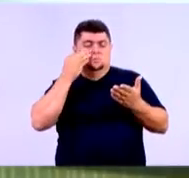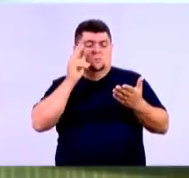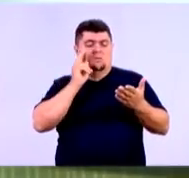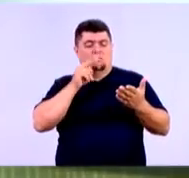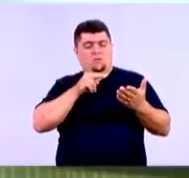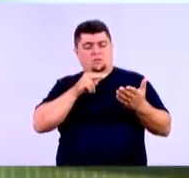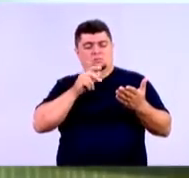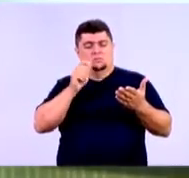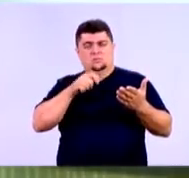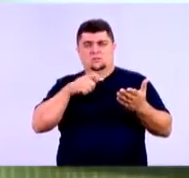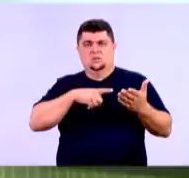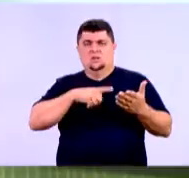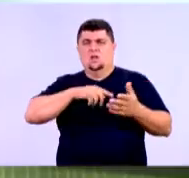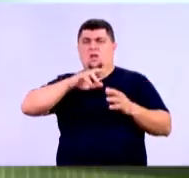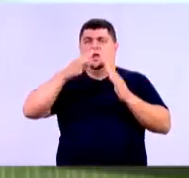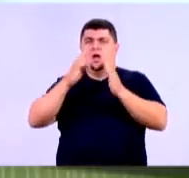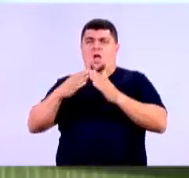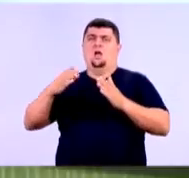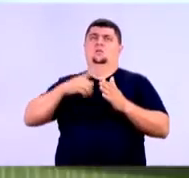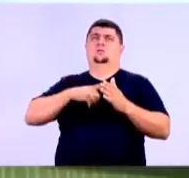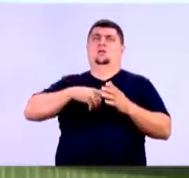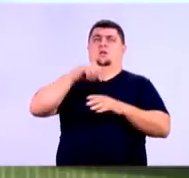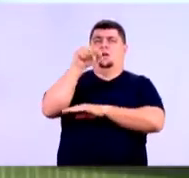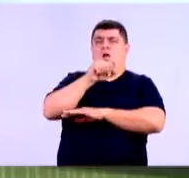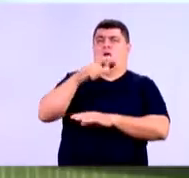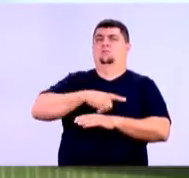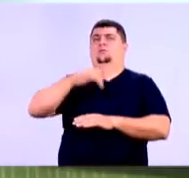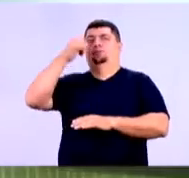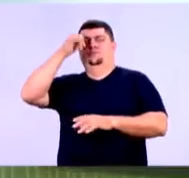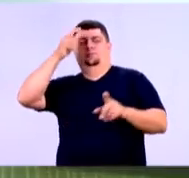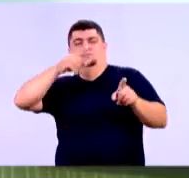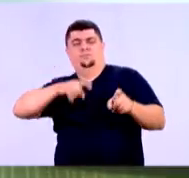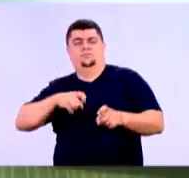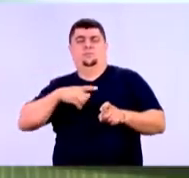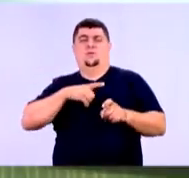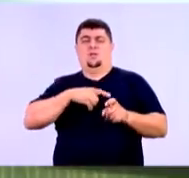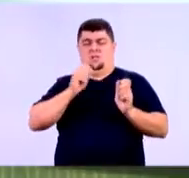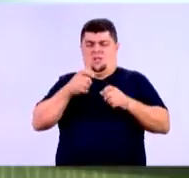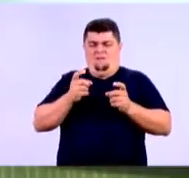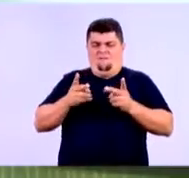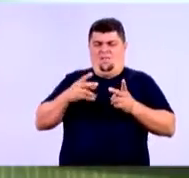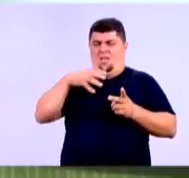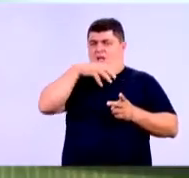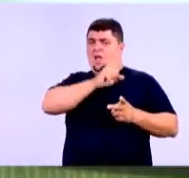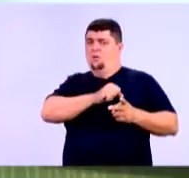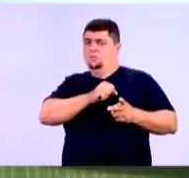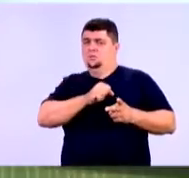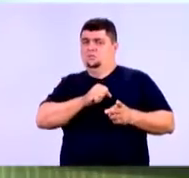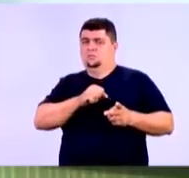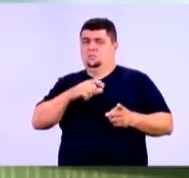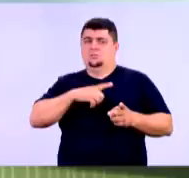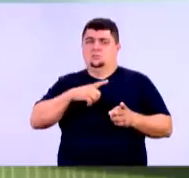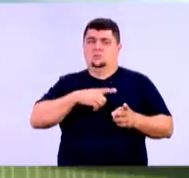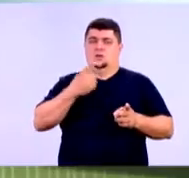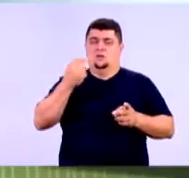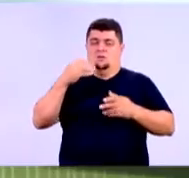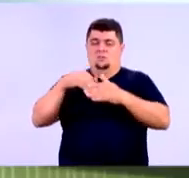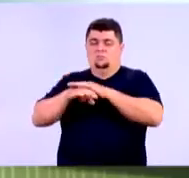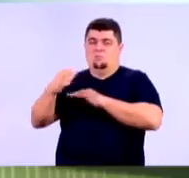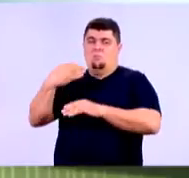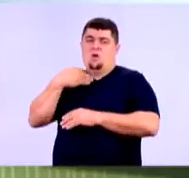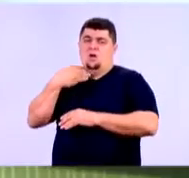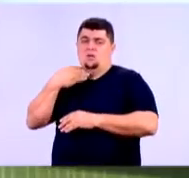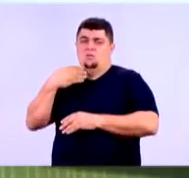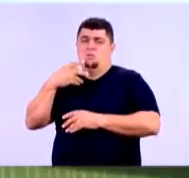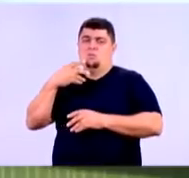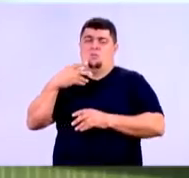esse cliente tem patrimônio para liquidar essa dívida e qual a liquidez desse patrimônio. Esse patrimônio está na forma de um investimento financeiro, de uma